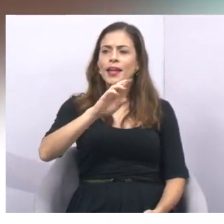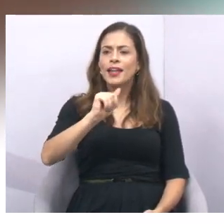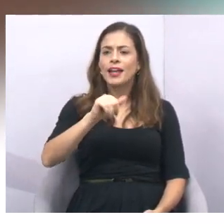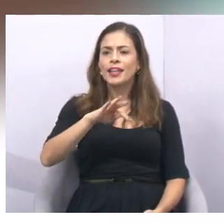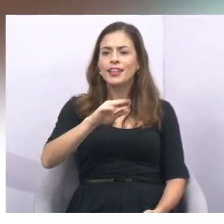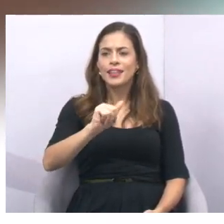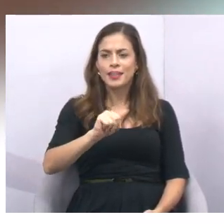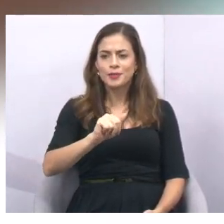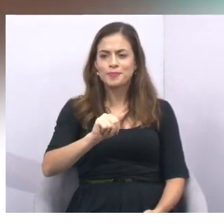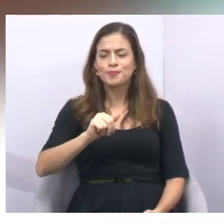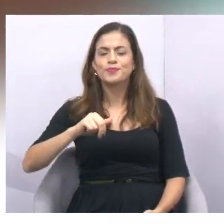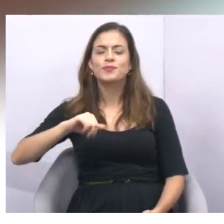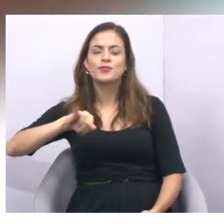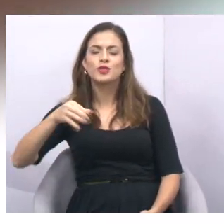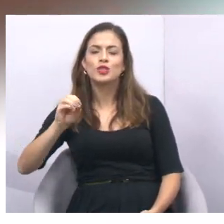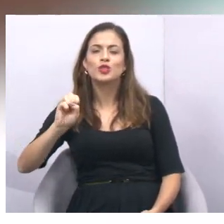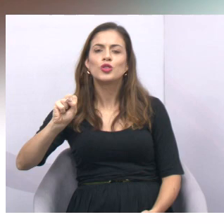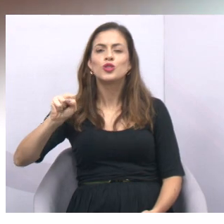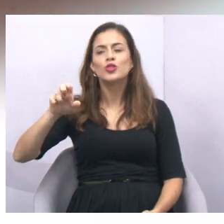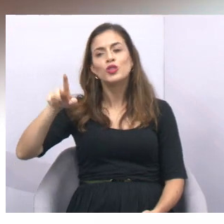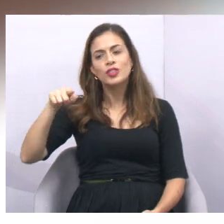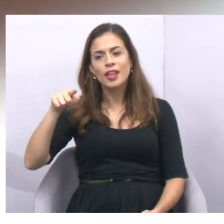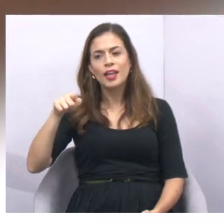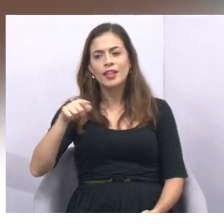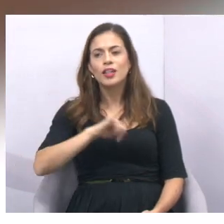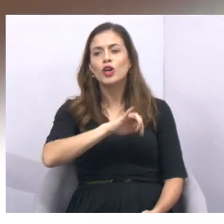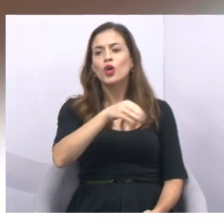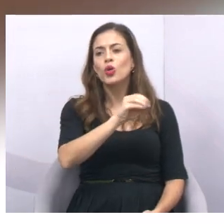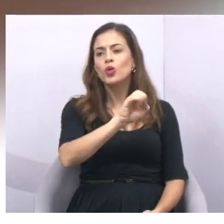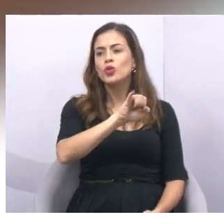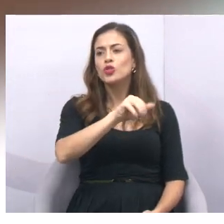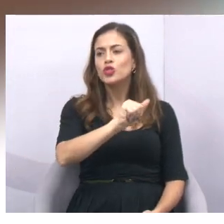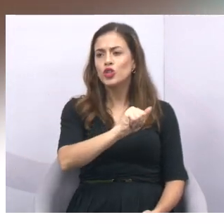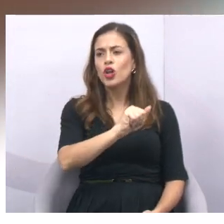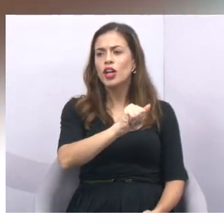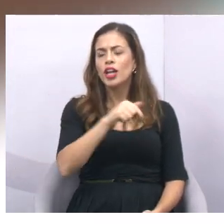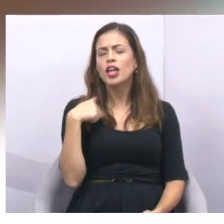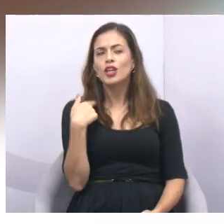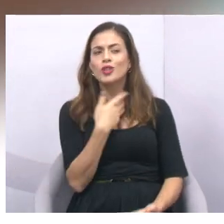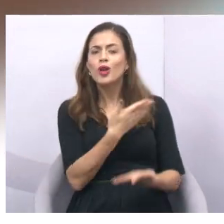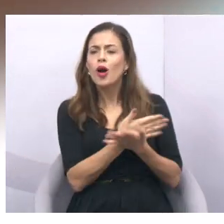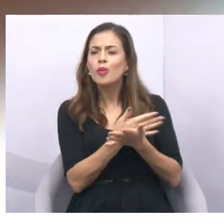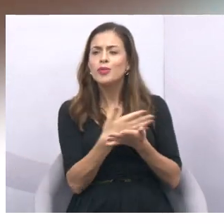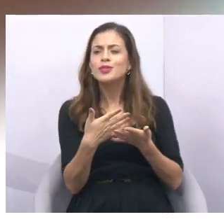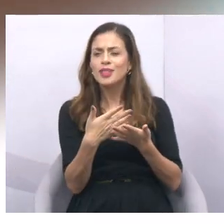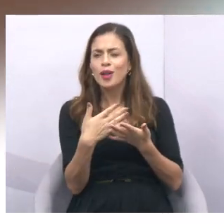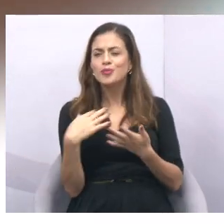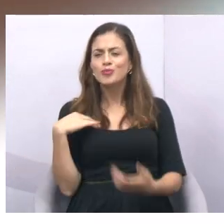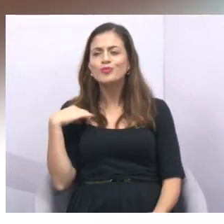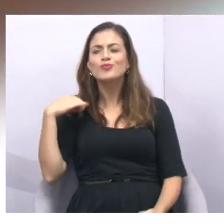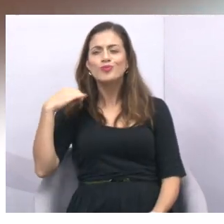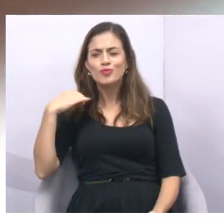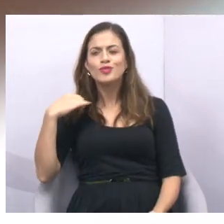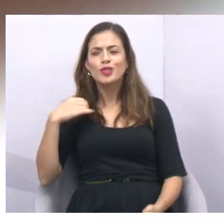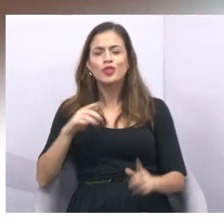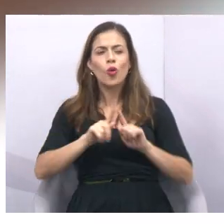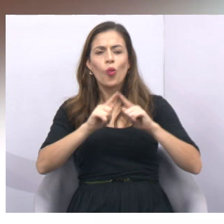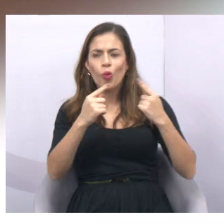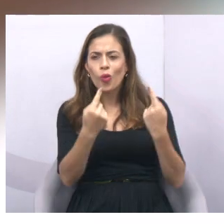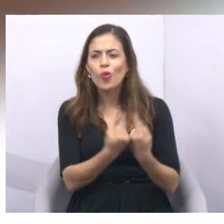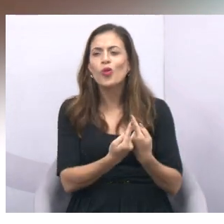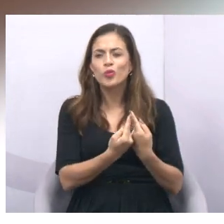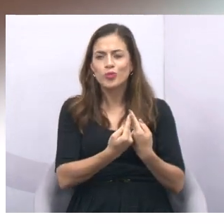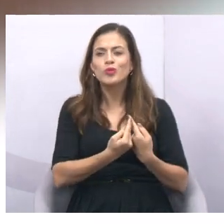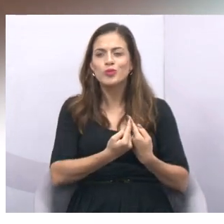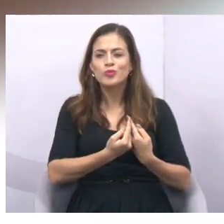Olaio, Joia, e começamos aqui um time que fez sucesso durante